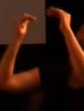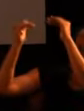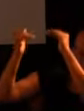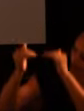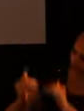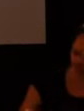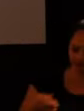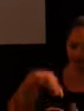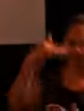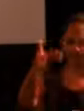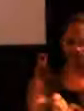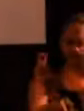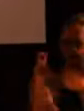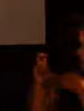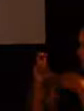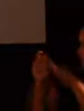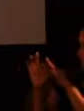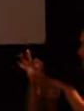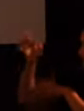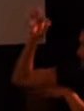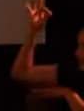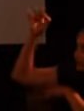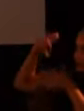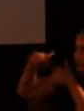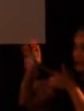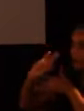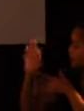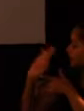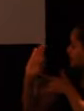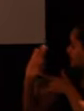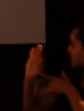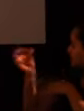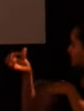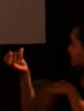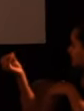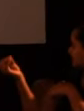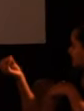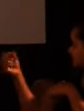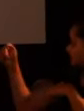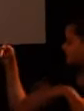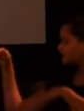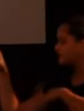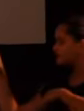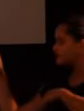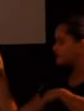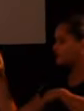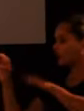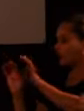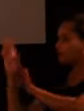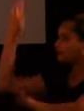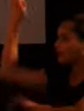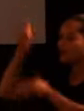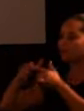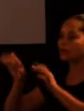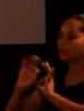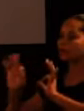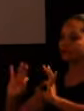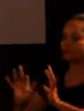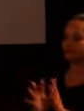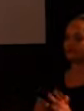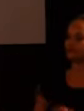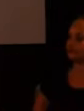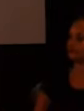passar. Tá vendo? 60, 75 metros não traria nenhum problema.